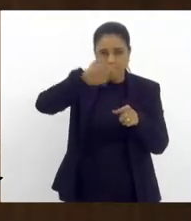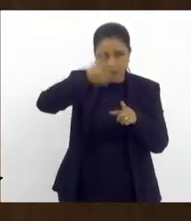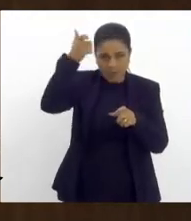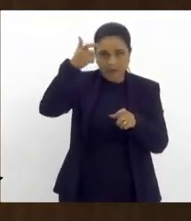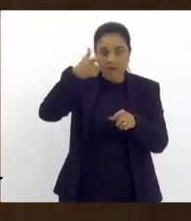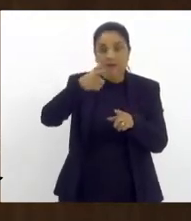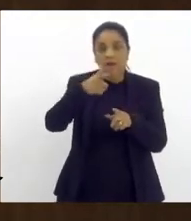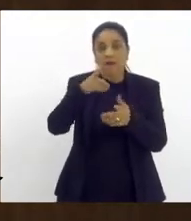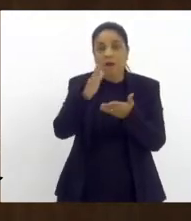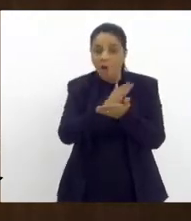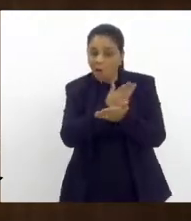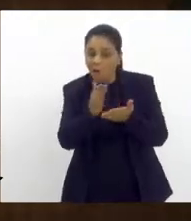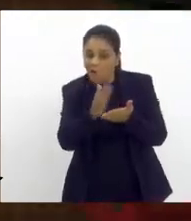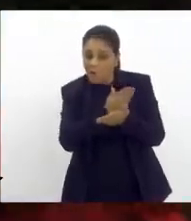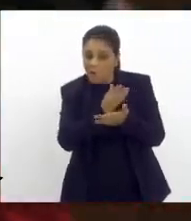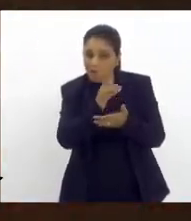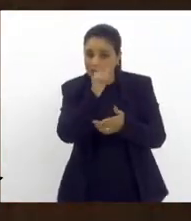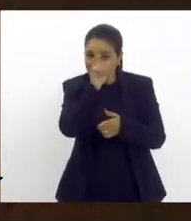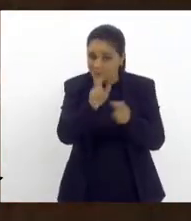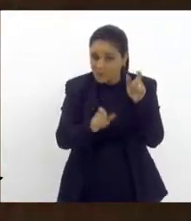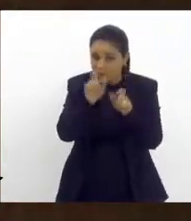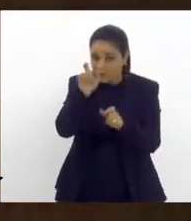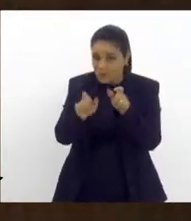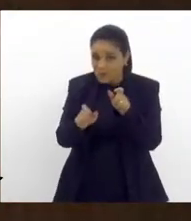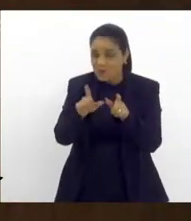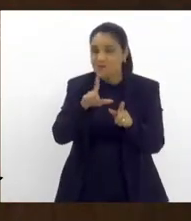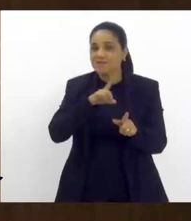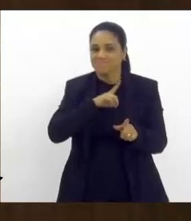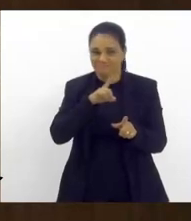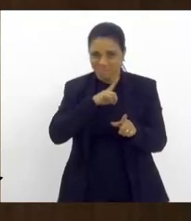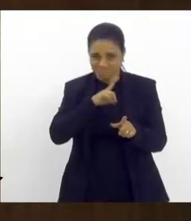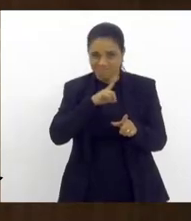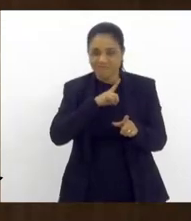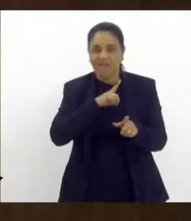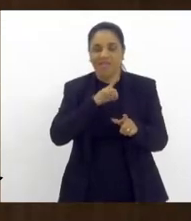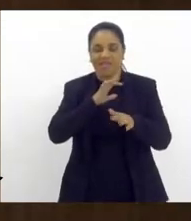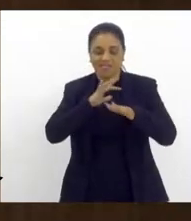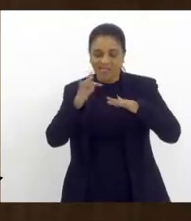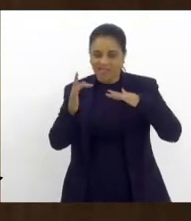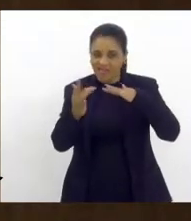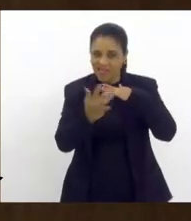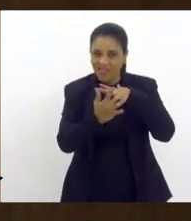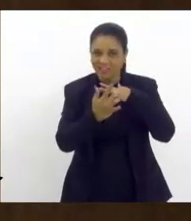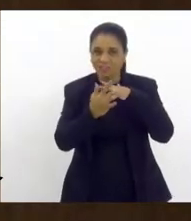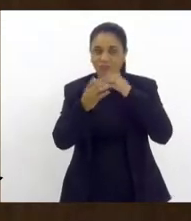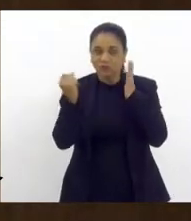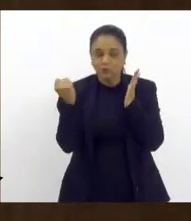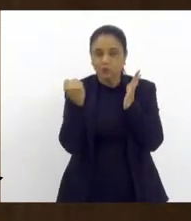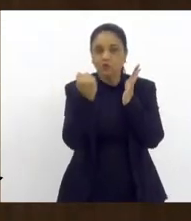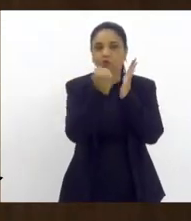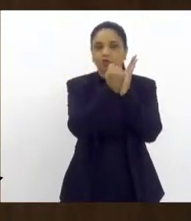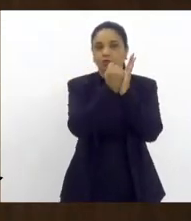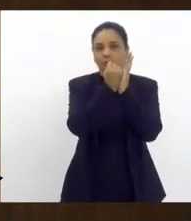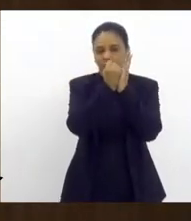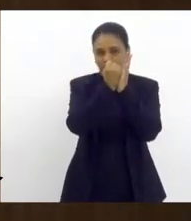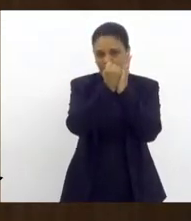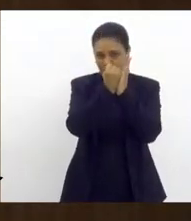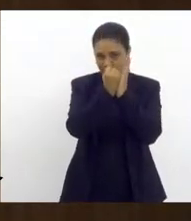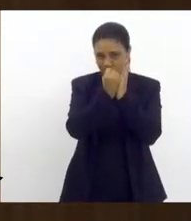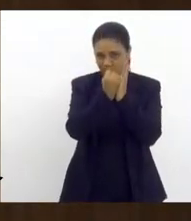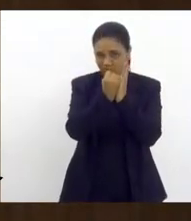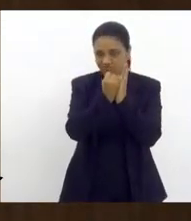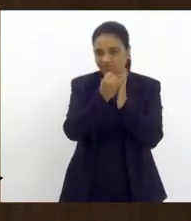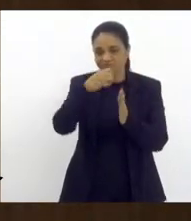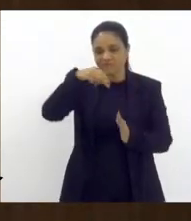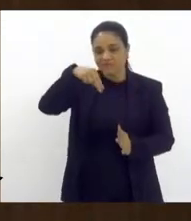delas tem o nos seus nas suas redes tem um símbolo da suástica Então eu acho